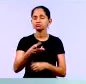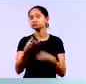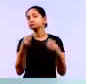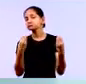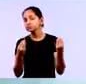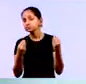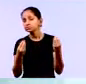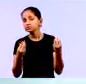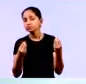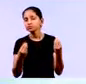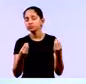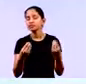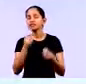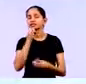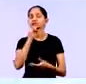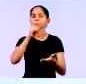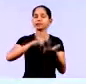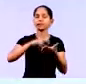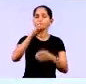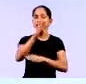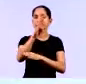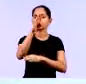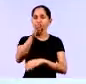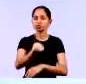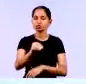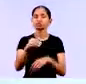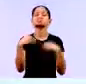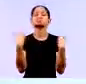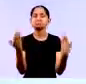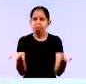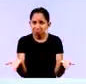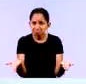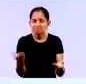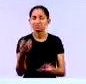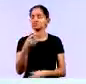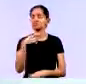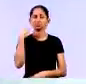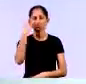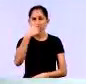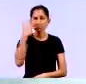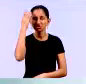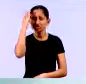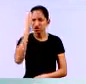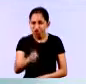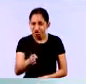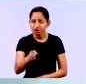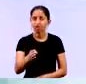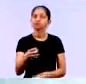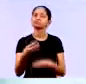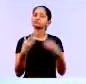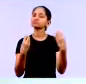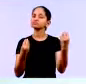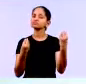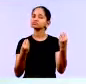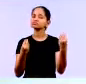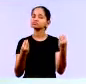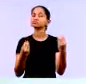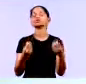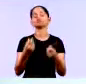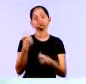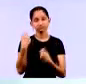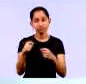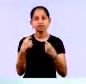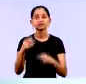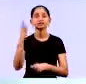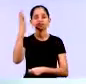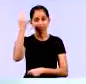nos 3 horários, manhã, tarde, noite, 24 horas por dia, enfim. Então, como é essa política de produção? Eu